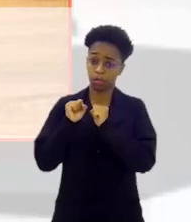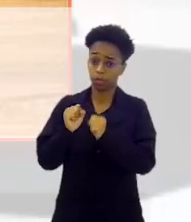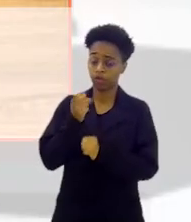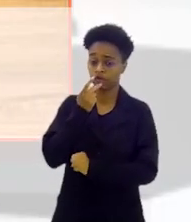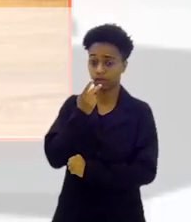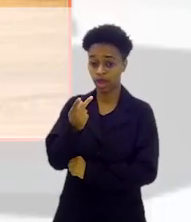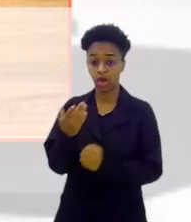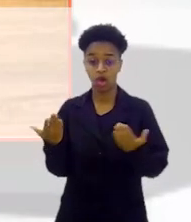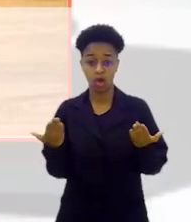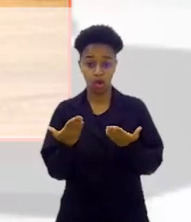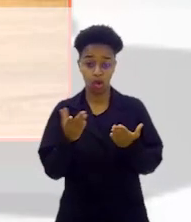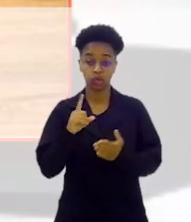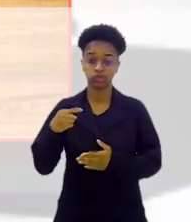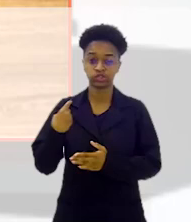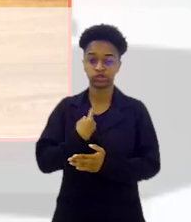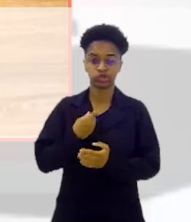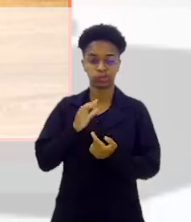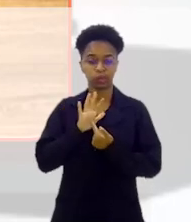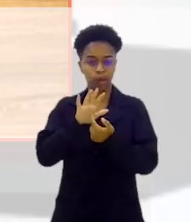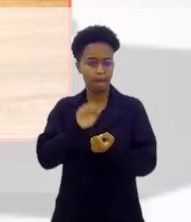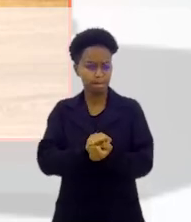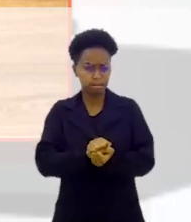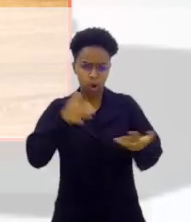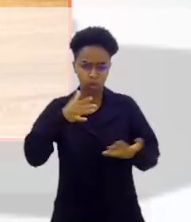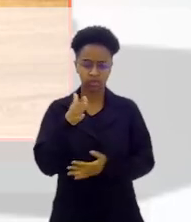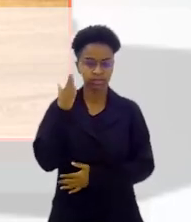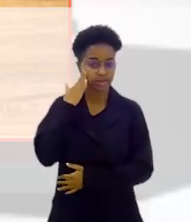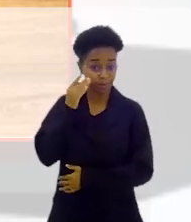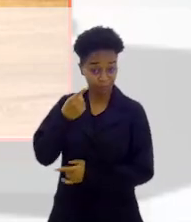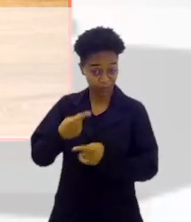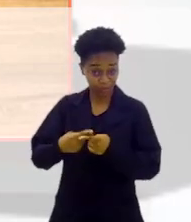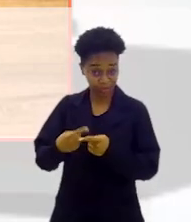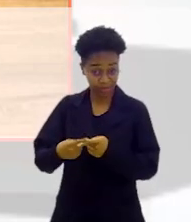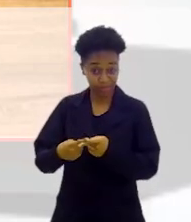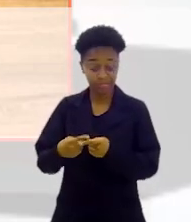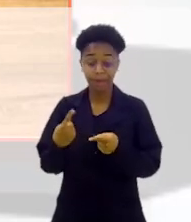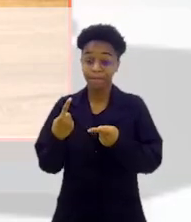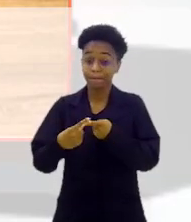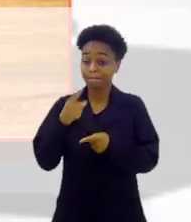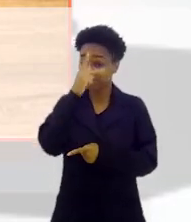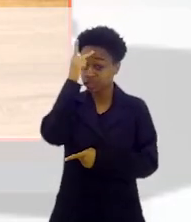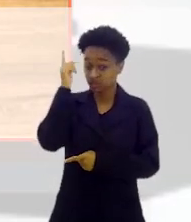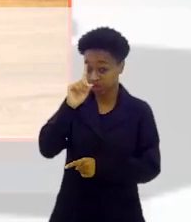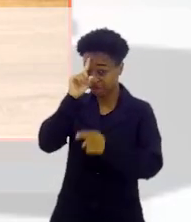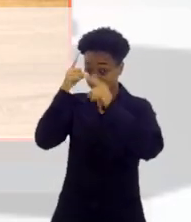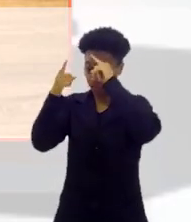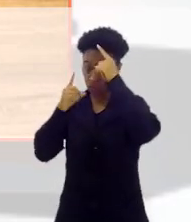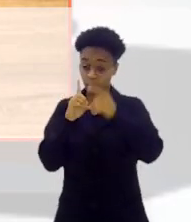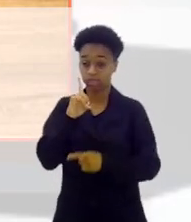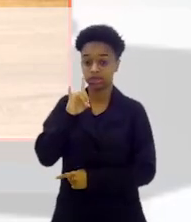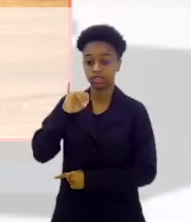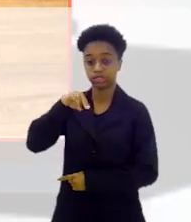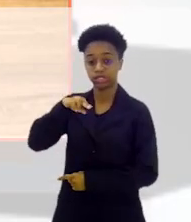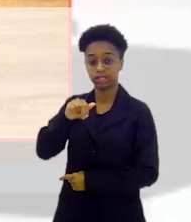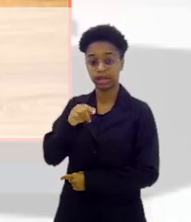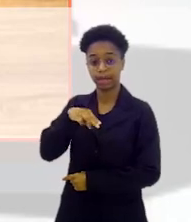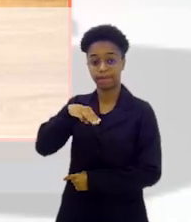Eu poderia dizer que o programa de hoje vai ser explosivo. Você sabe por quê? O inventor da dinamite, lá